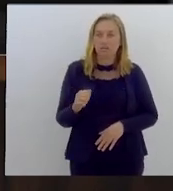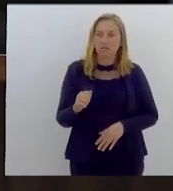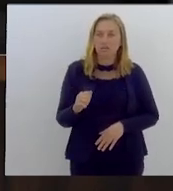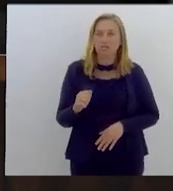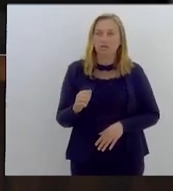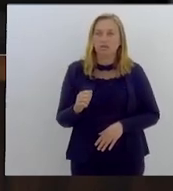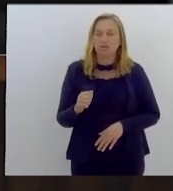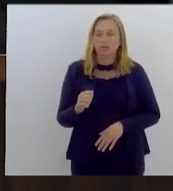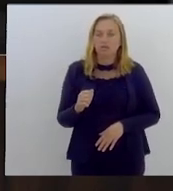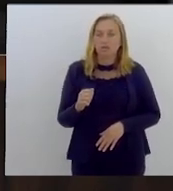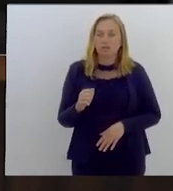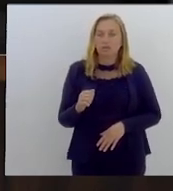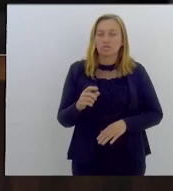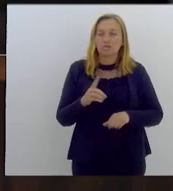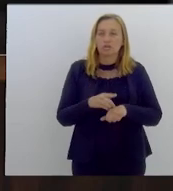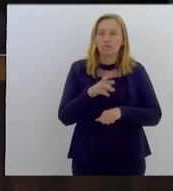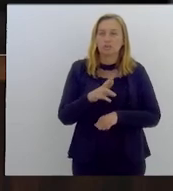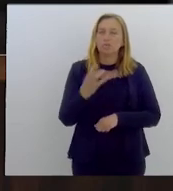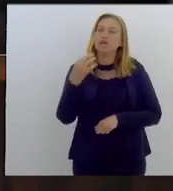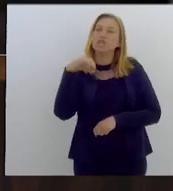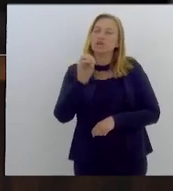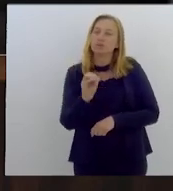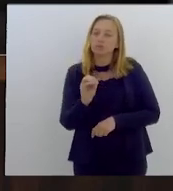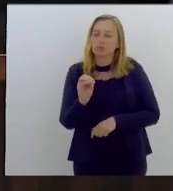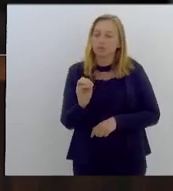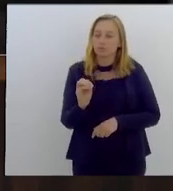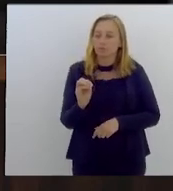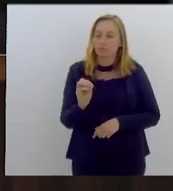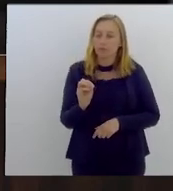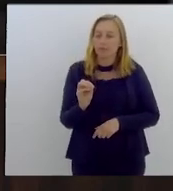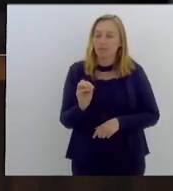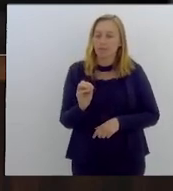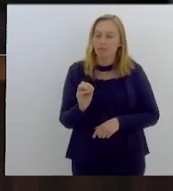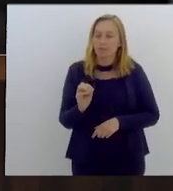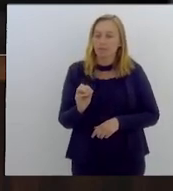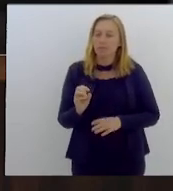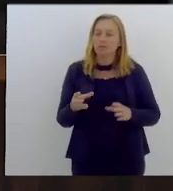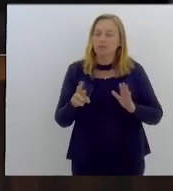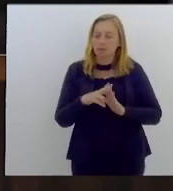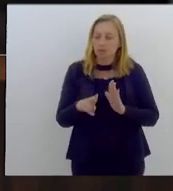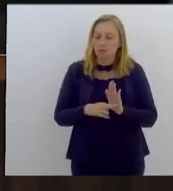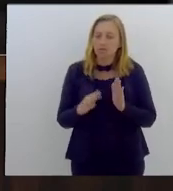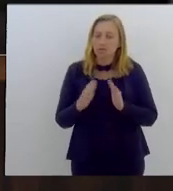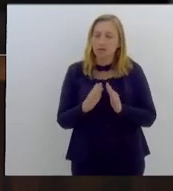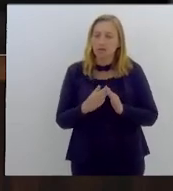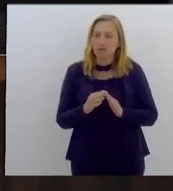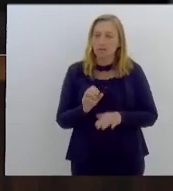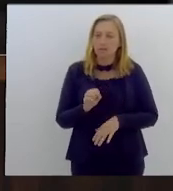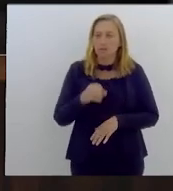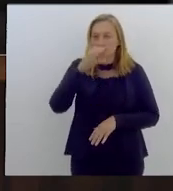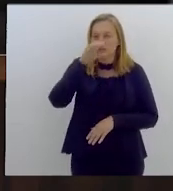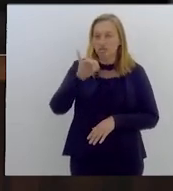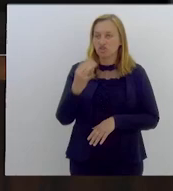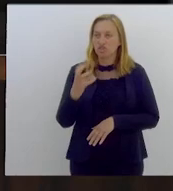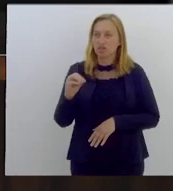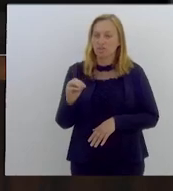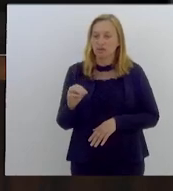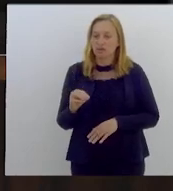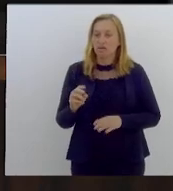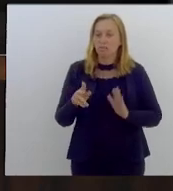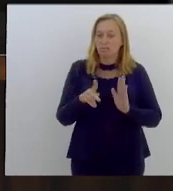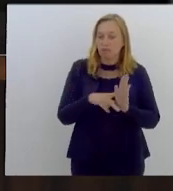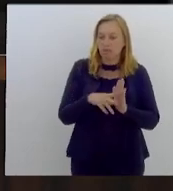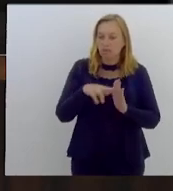excelentíssimo senhor doutor Berilo Martins da Silva Neto, presidente da Comissão de Normas Internas, favorável, deputado Tiago Pampulha. Projeto de